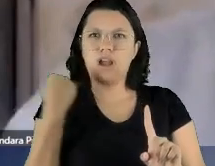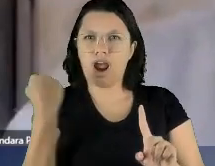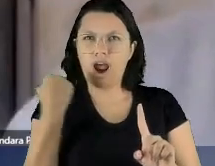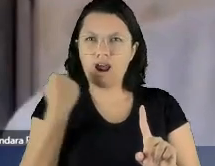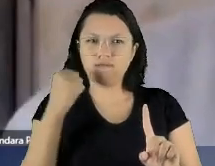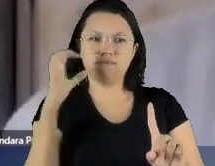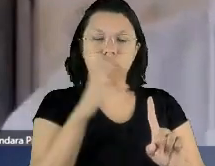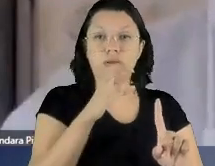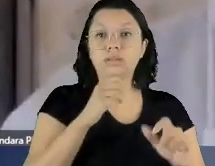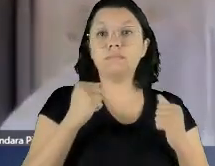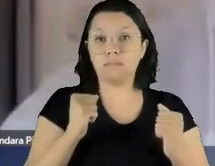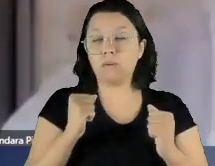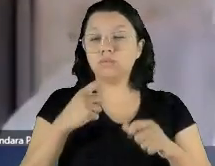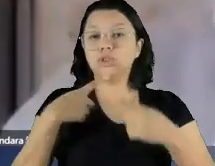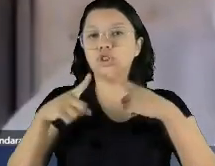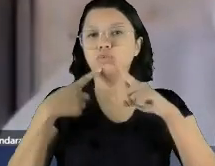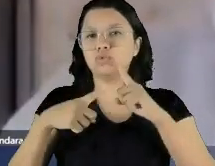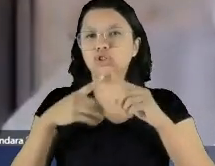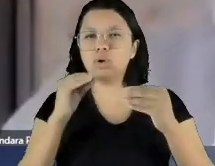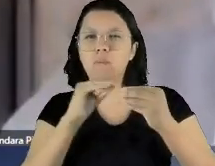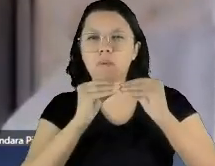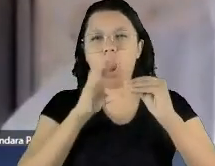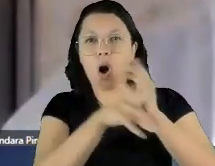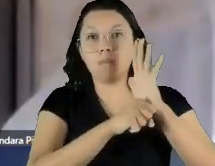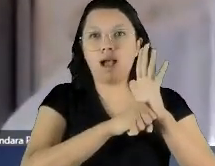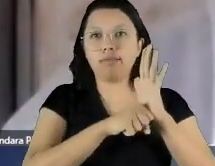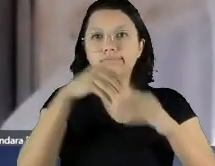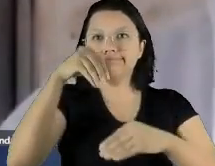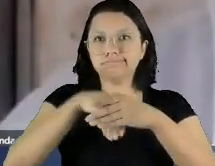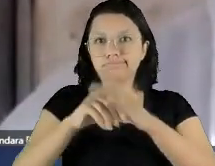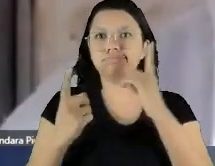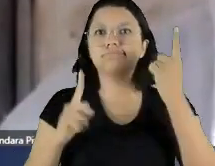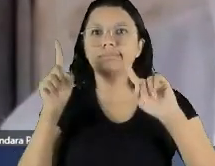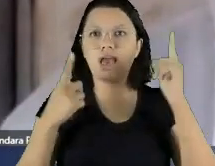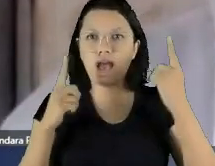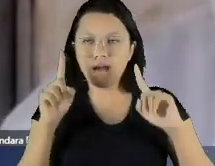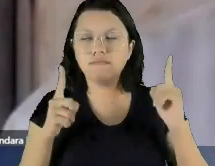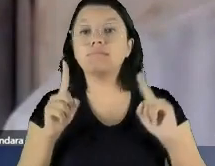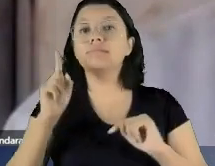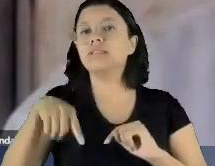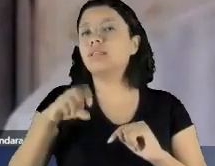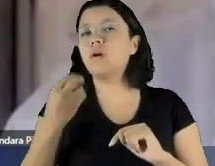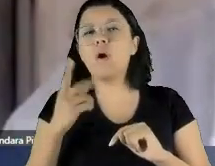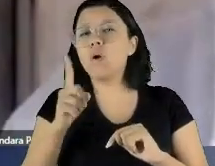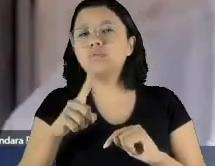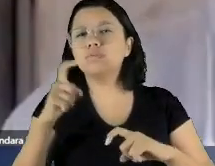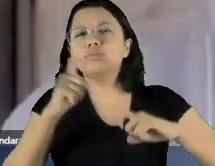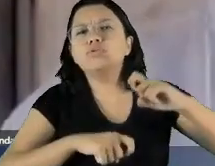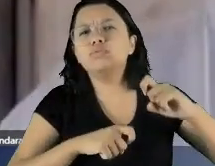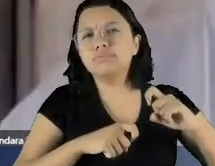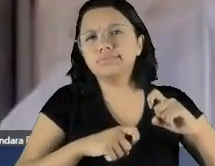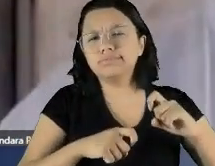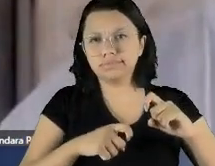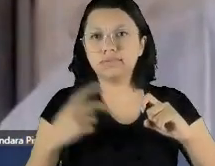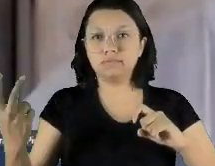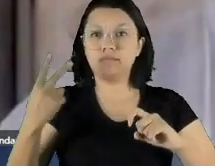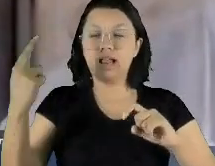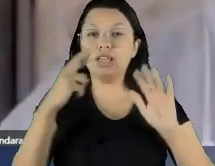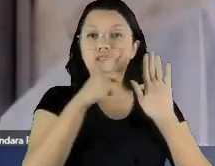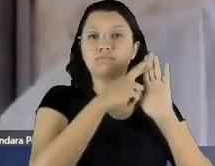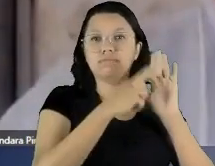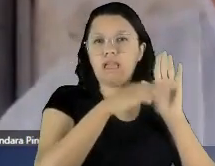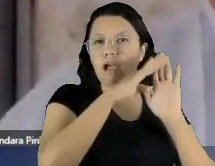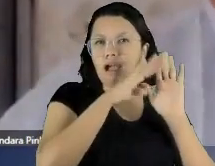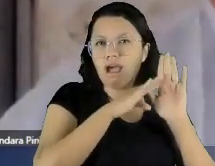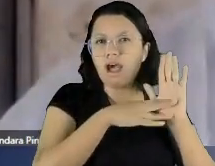beijo roubado, né, no carnaval, um beijo lascivo, seria ou não estupro. Valia-se de critérios de proporcionalidade para se definir.